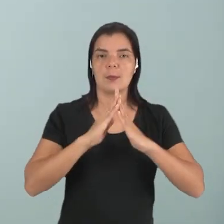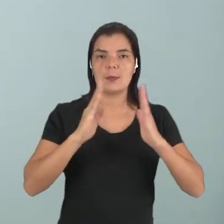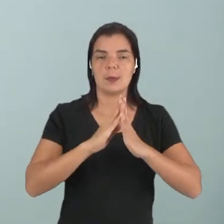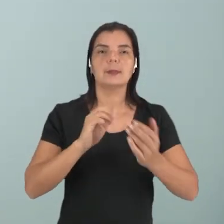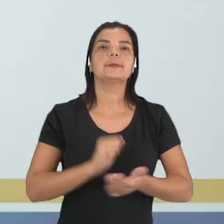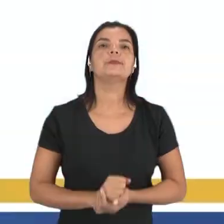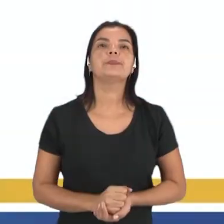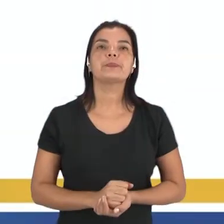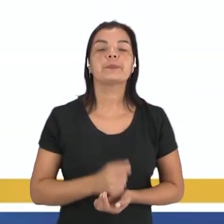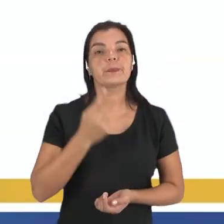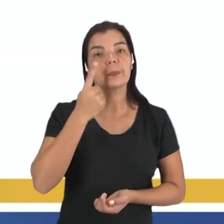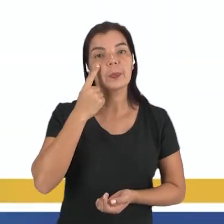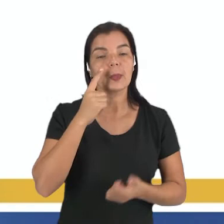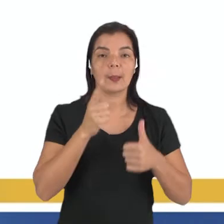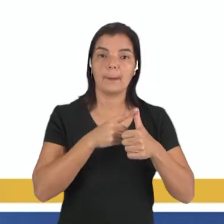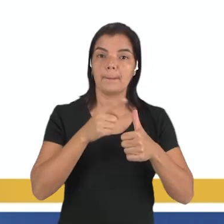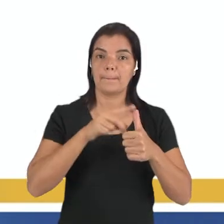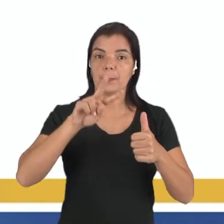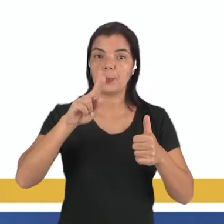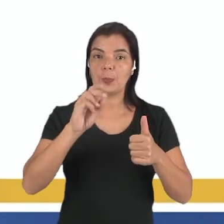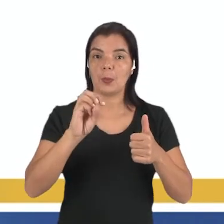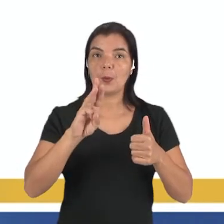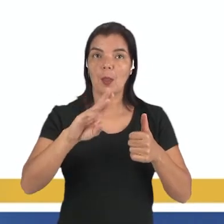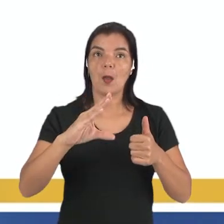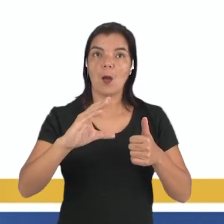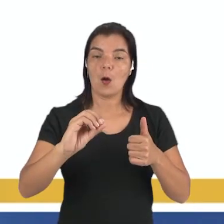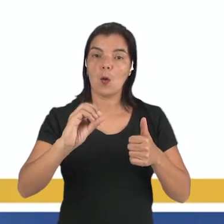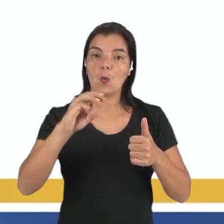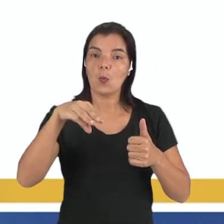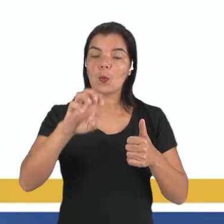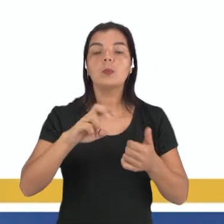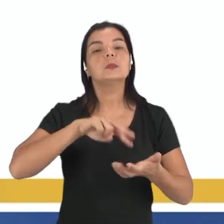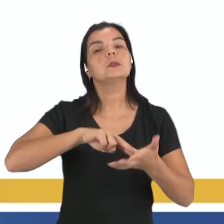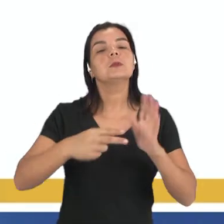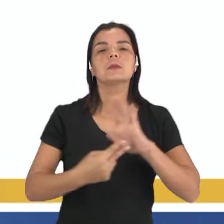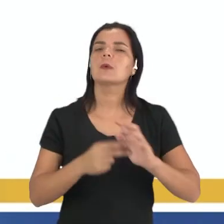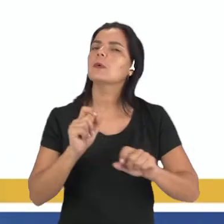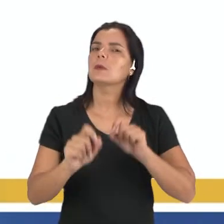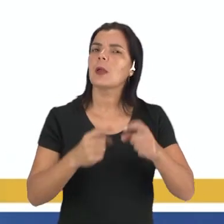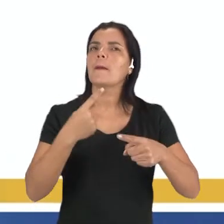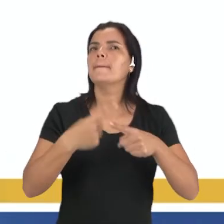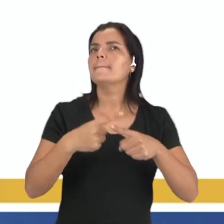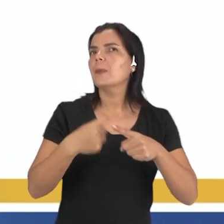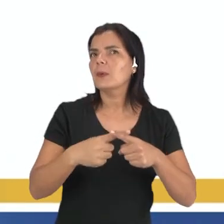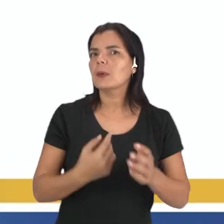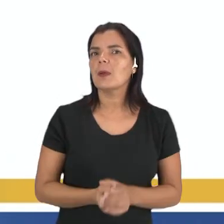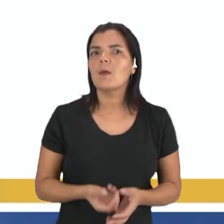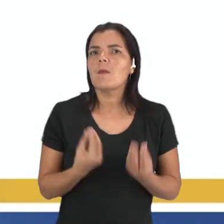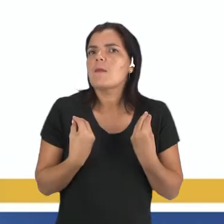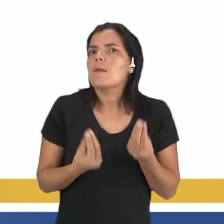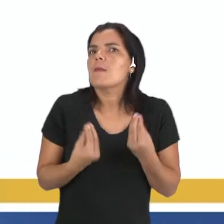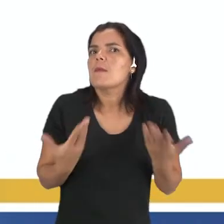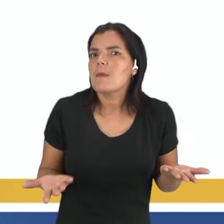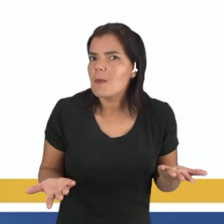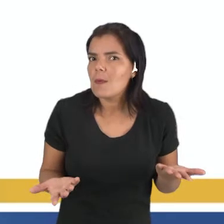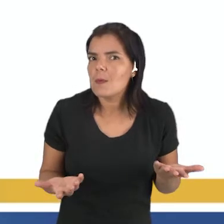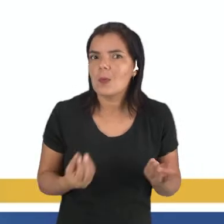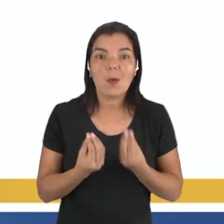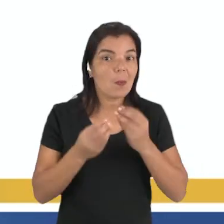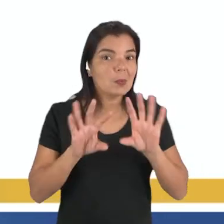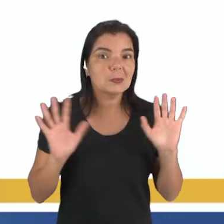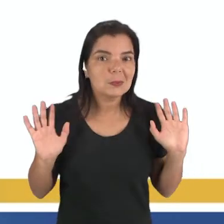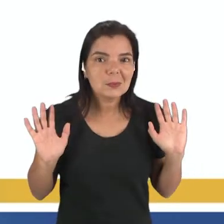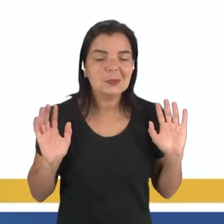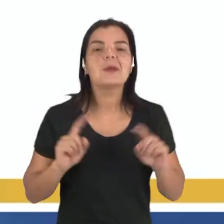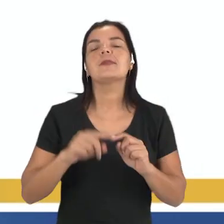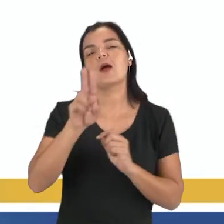tá? Então aí a gente tem primeiro o how come. O how come vai significar por quê, como pode, como assim.